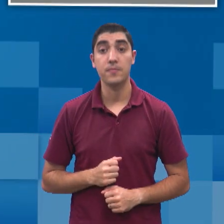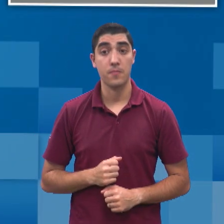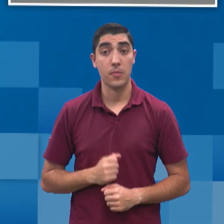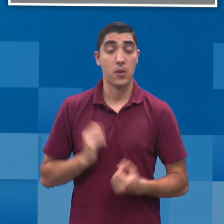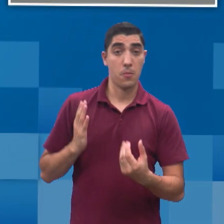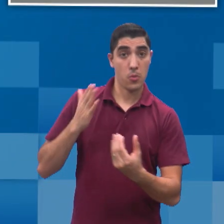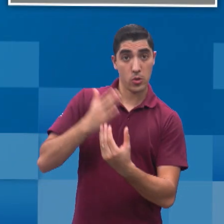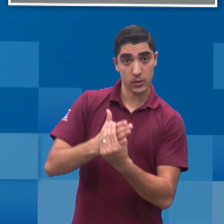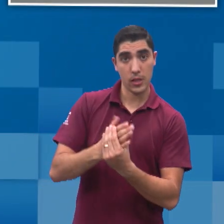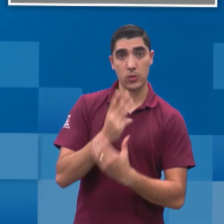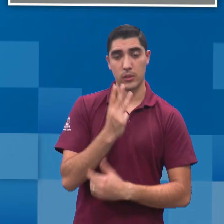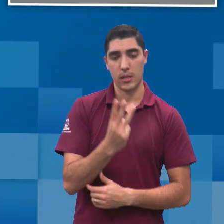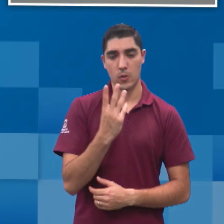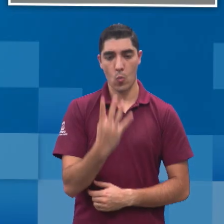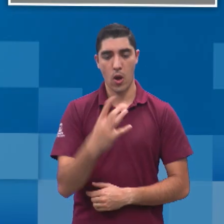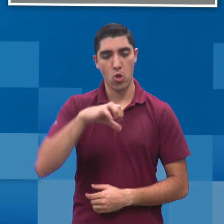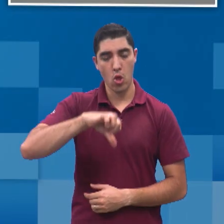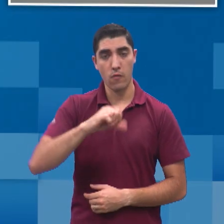Processo número